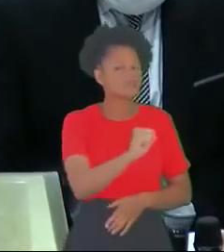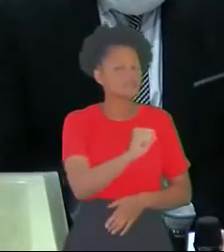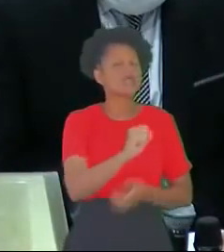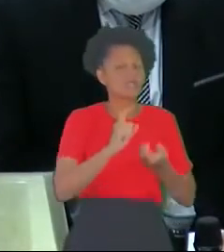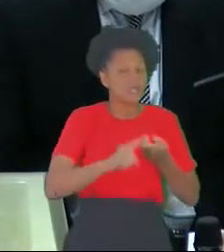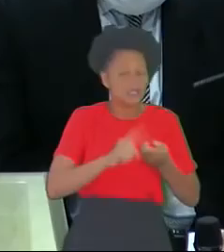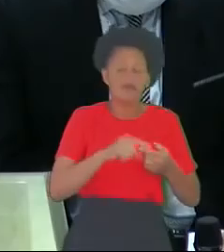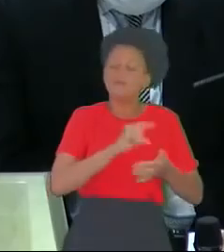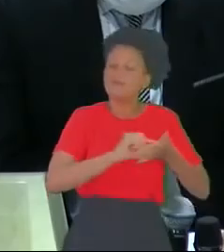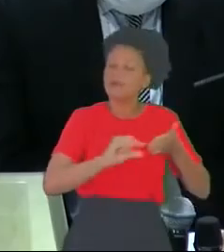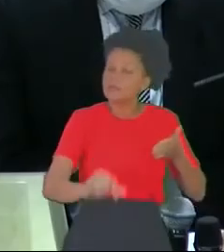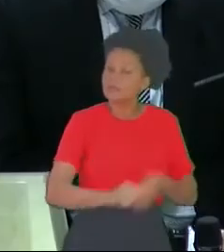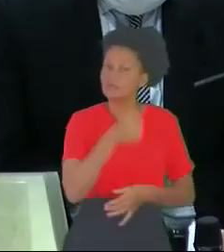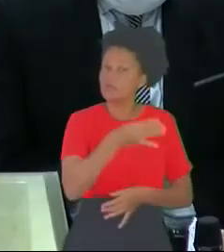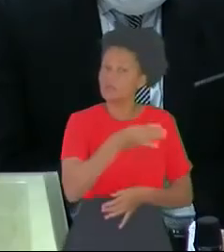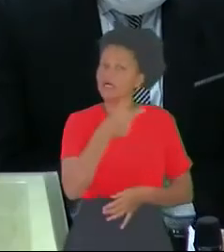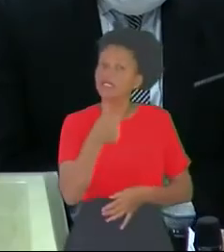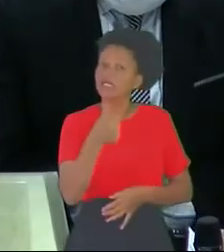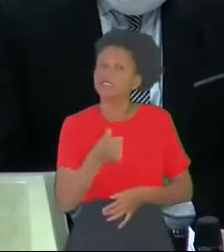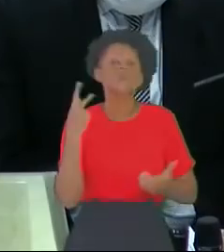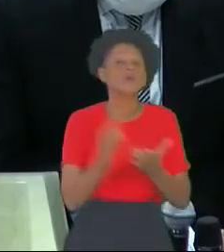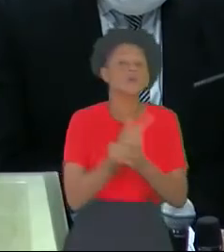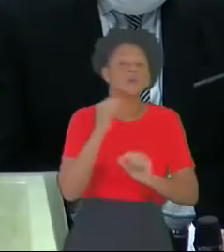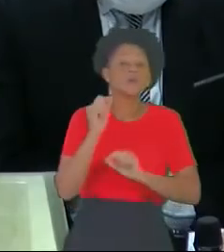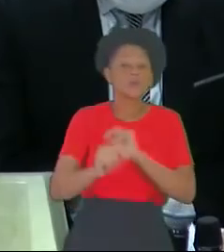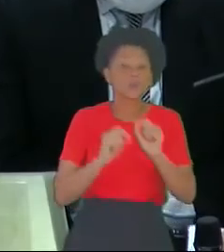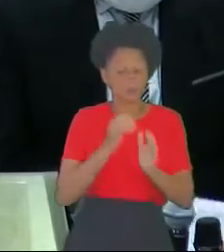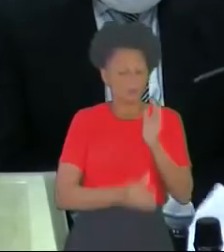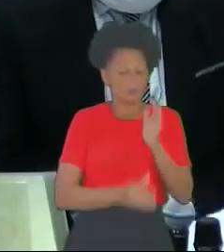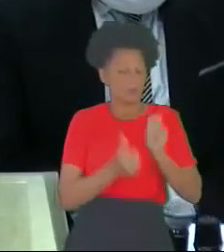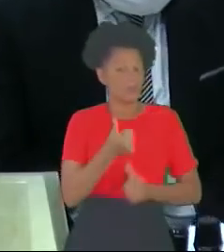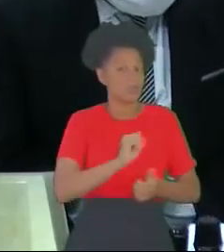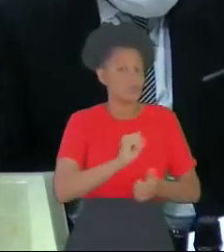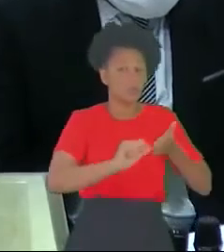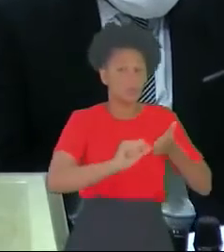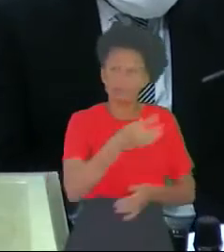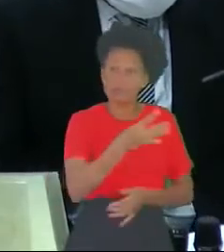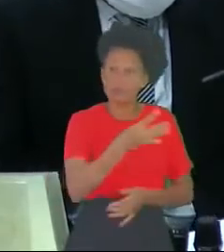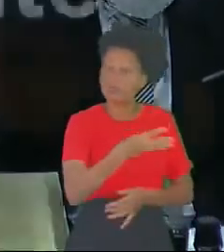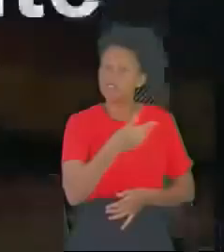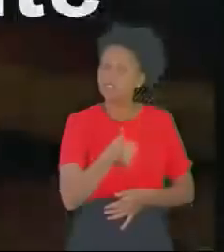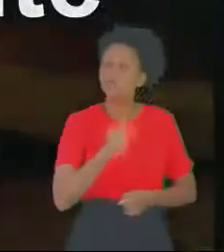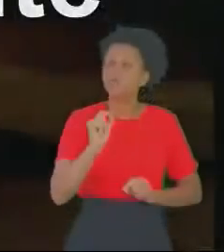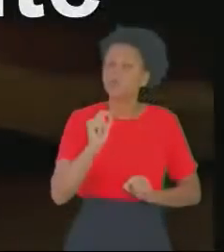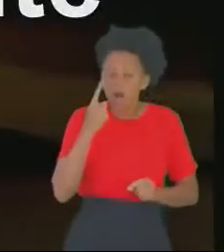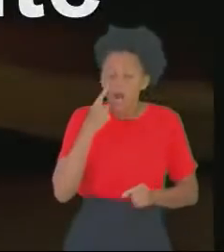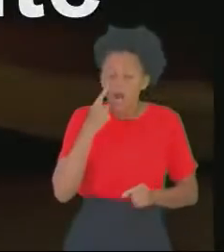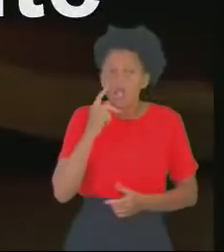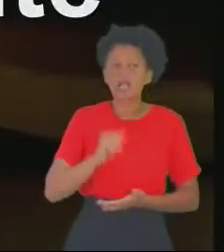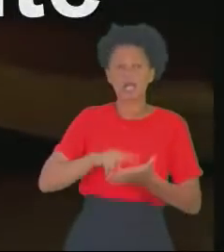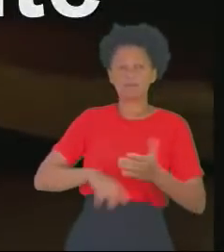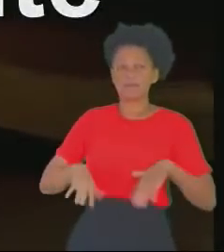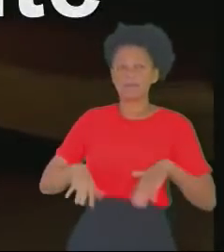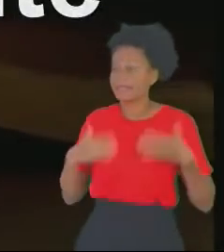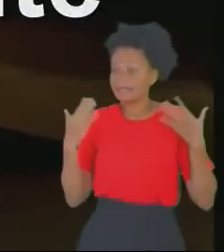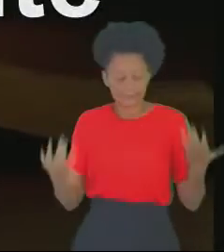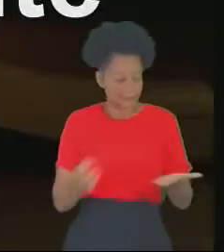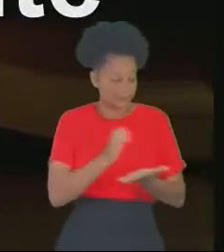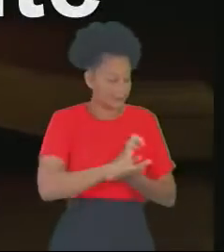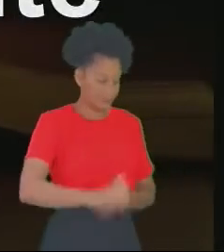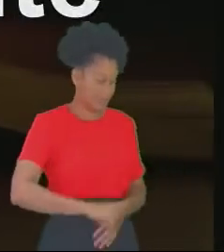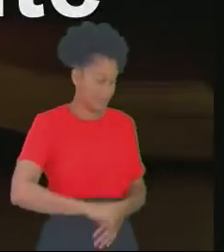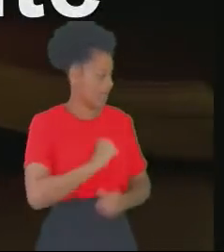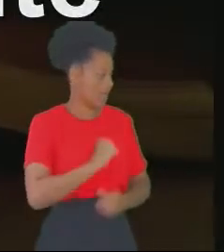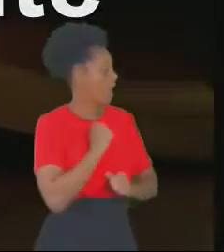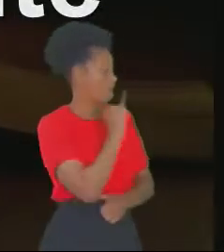versículo 41, o que é que acontece? 18, 41, leia aí, por favor. Então disse Elias a